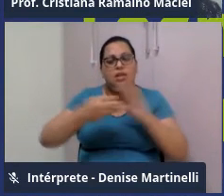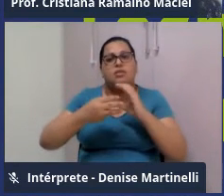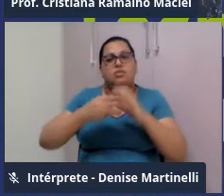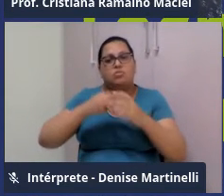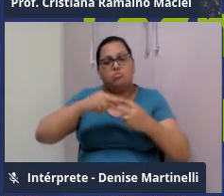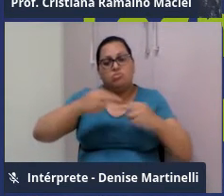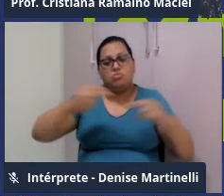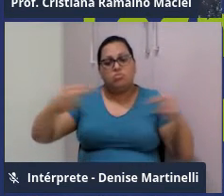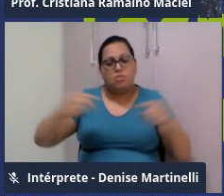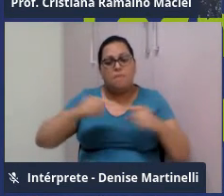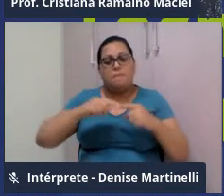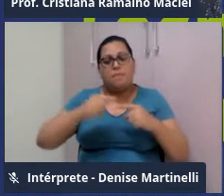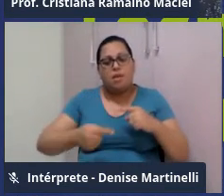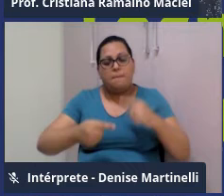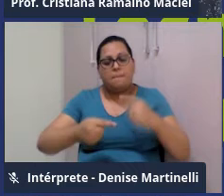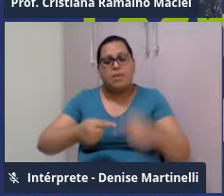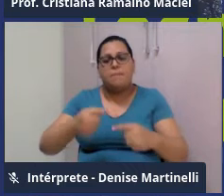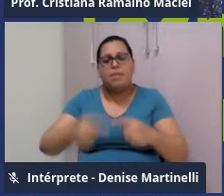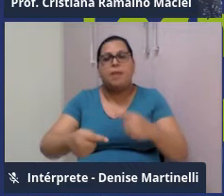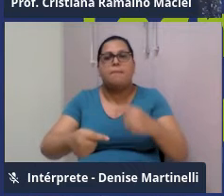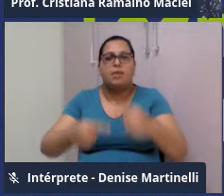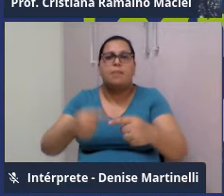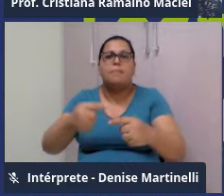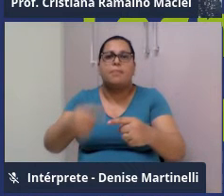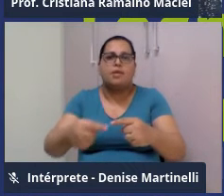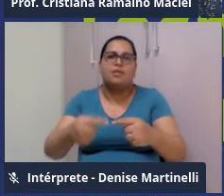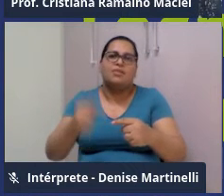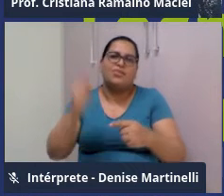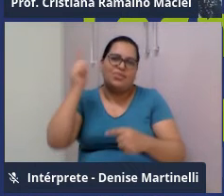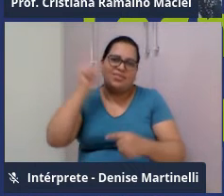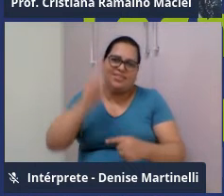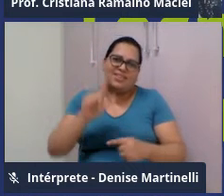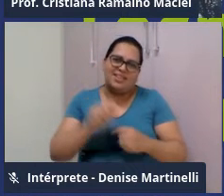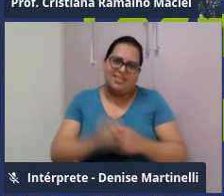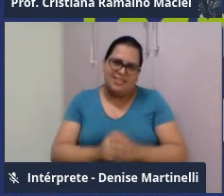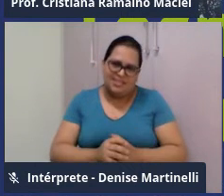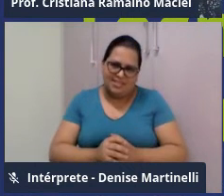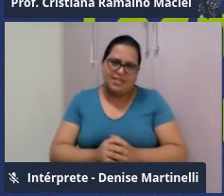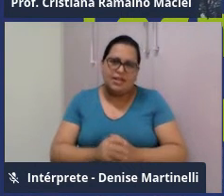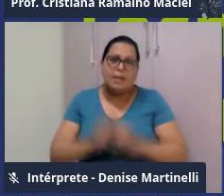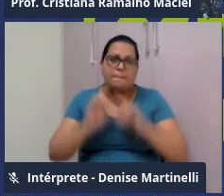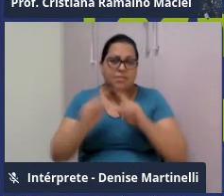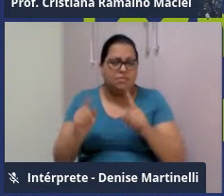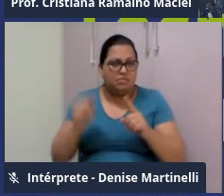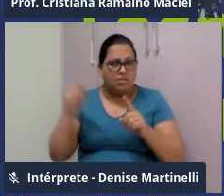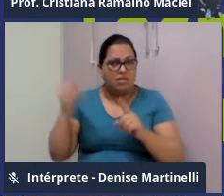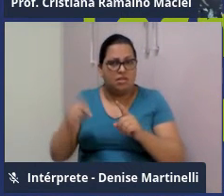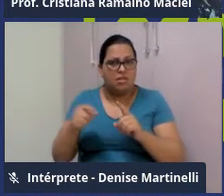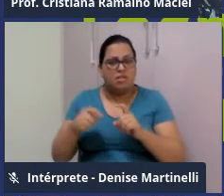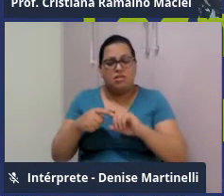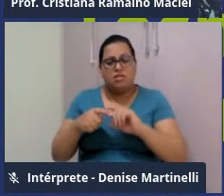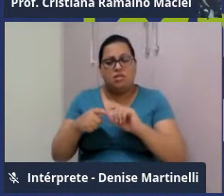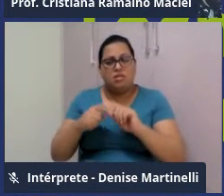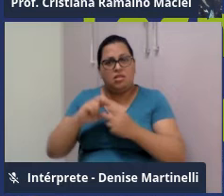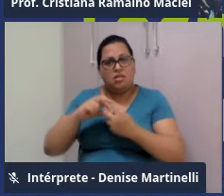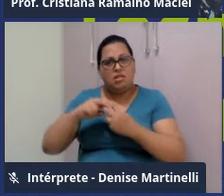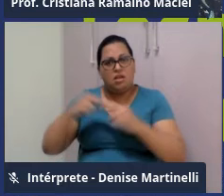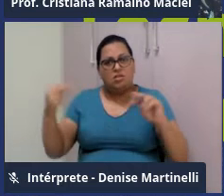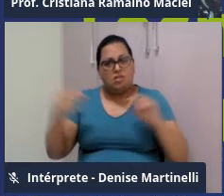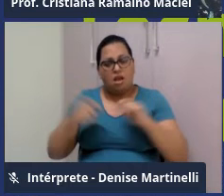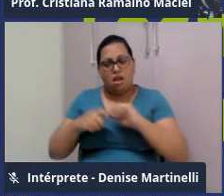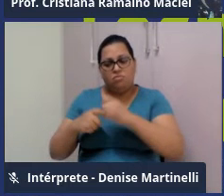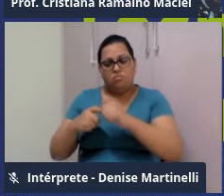não conseguiu executar as funções de macho, mas ele, no DNA, ele é macho. Então, isso é uma das formas